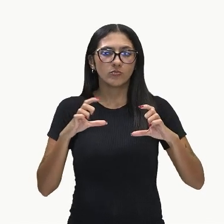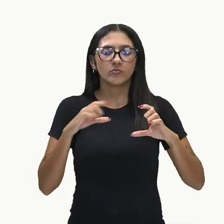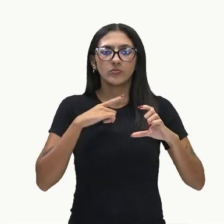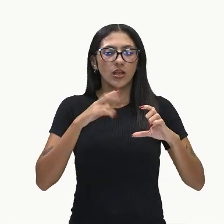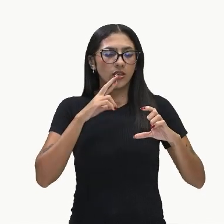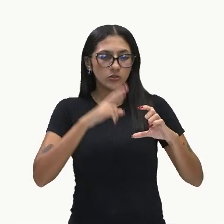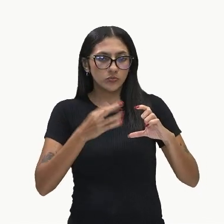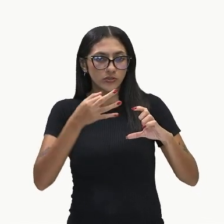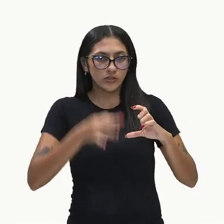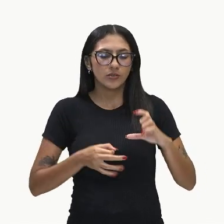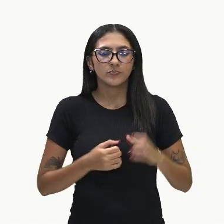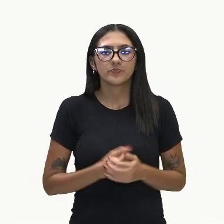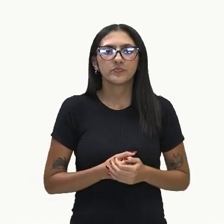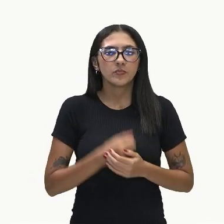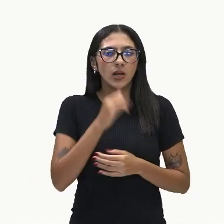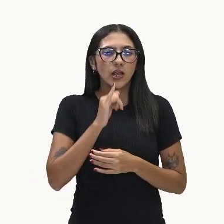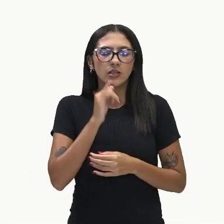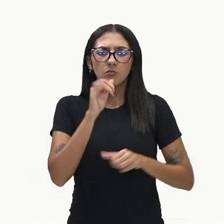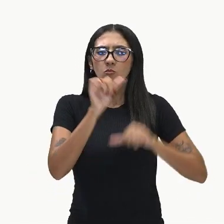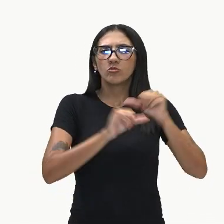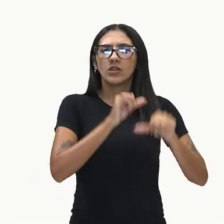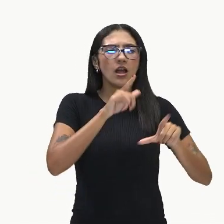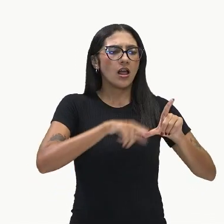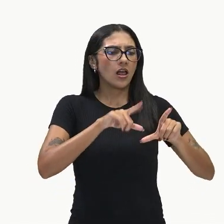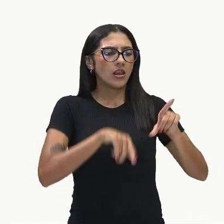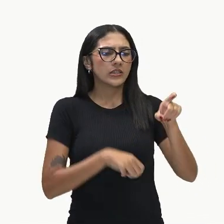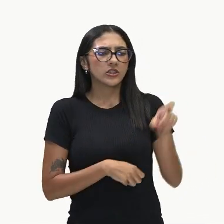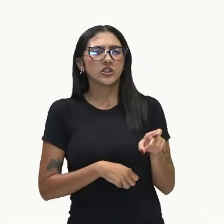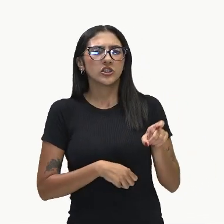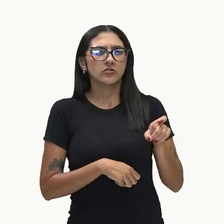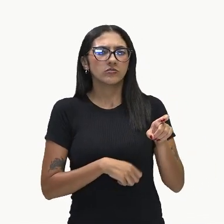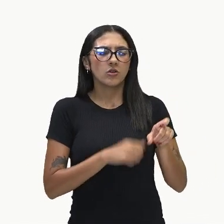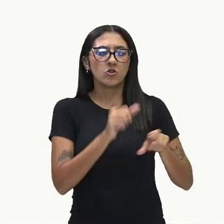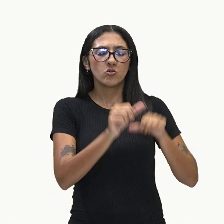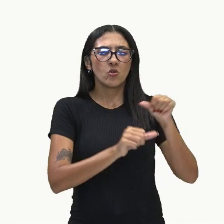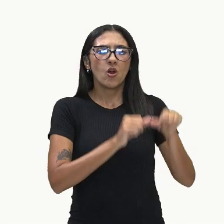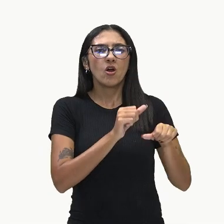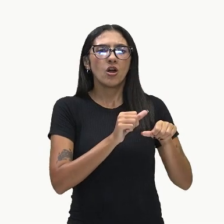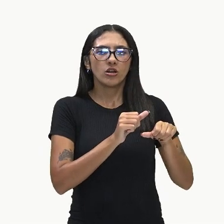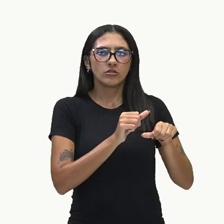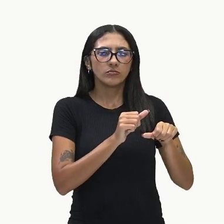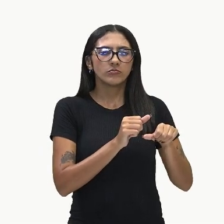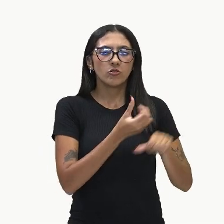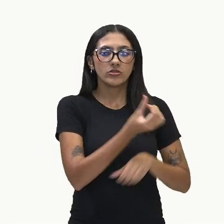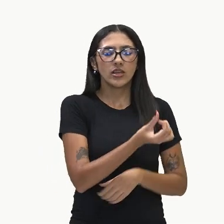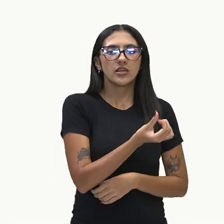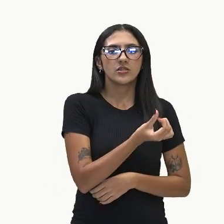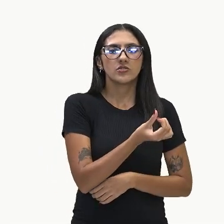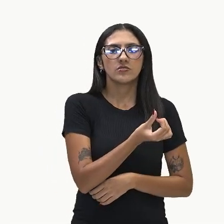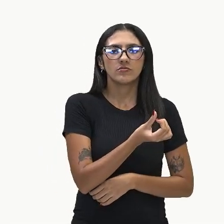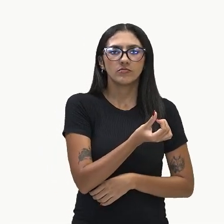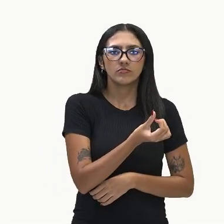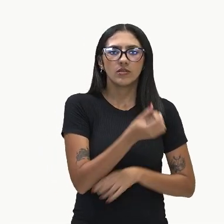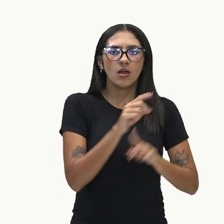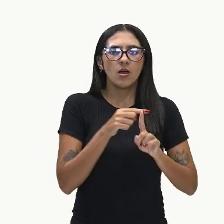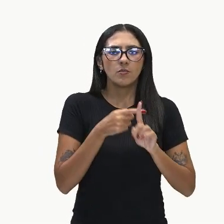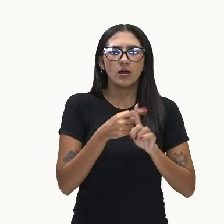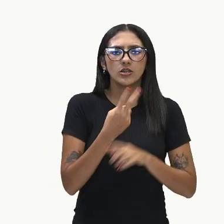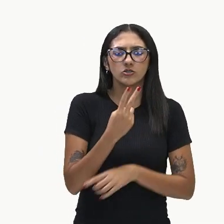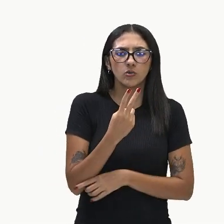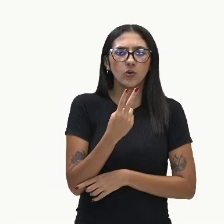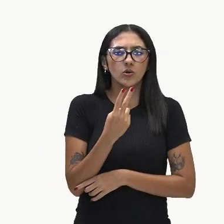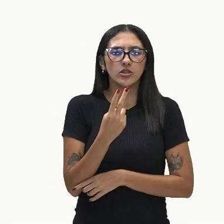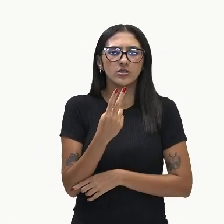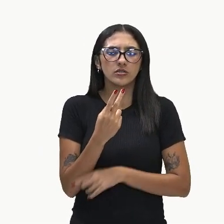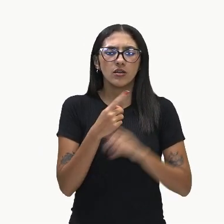Porque se no lugar do x eu substituir pelo 6, que é o seu valor, isso aqui realmente vai dar 18, né? Vai